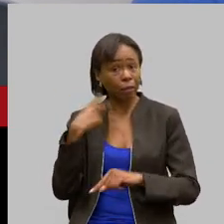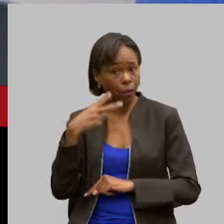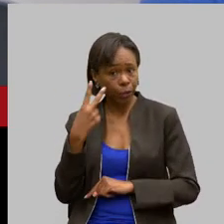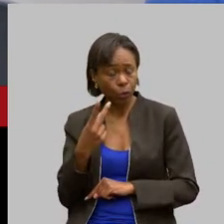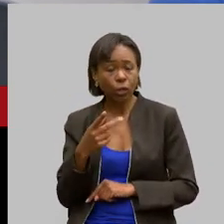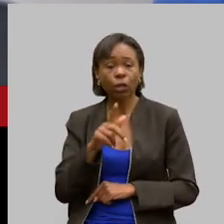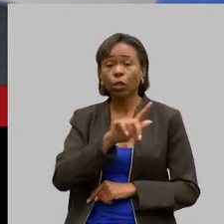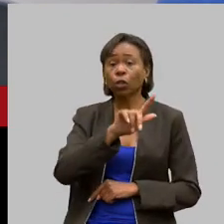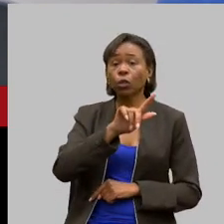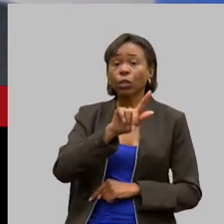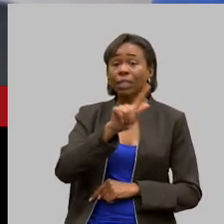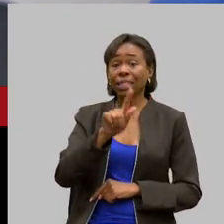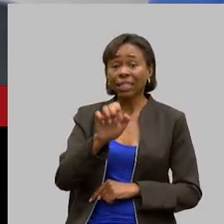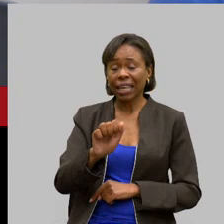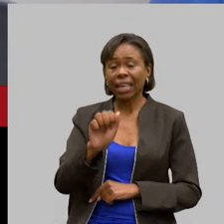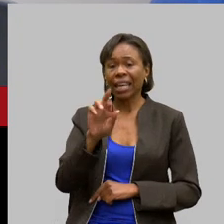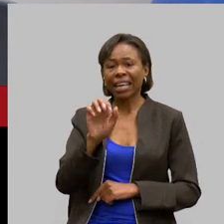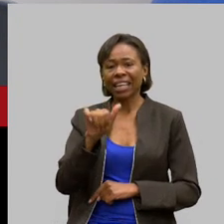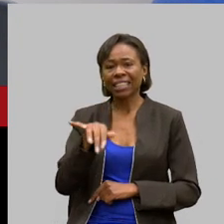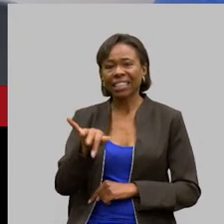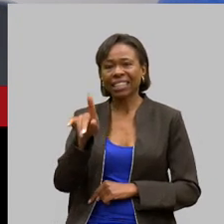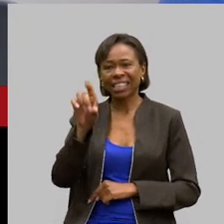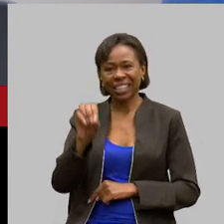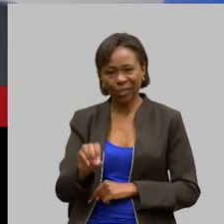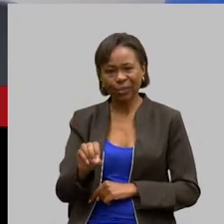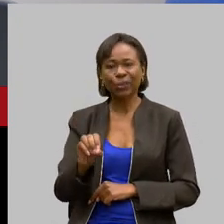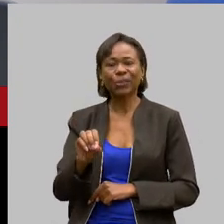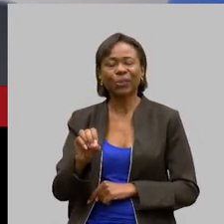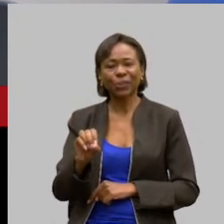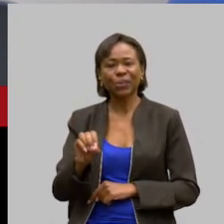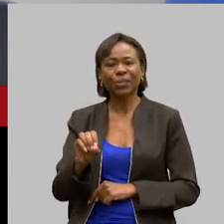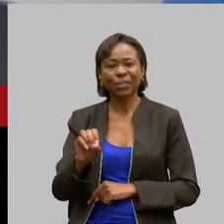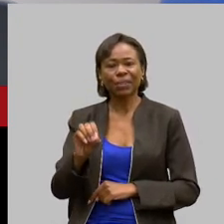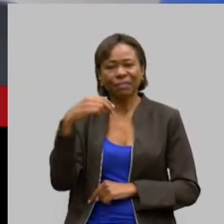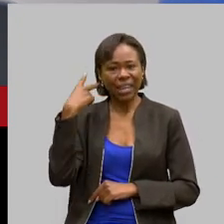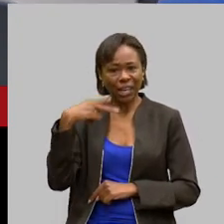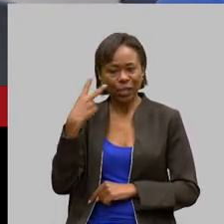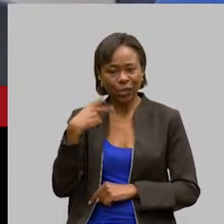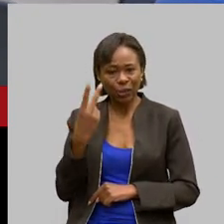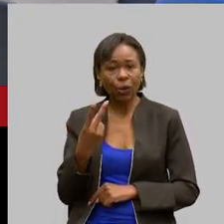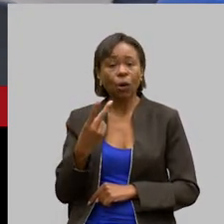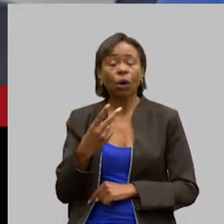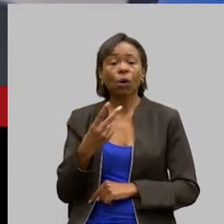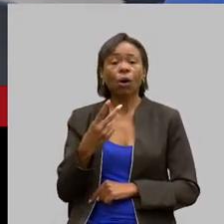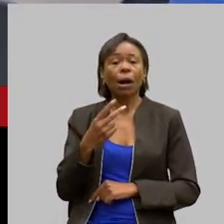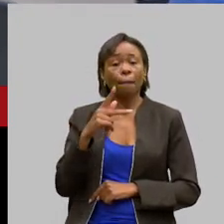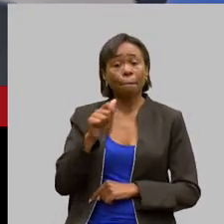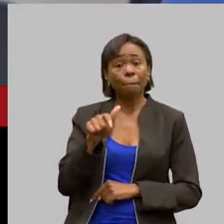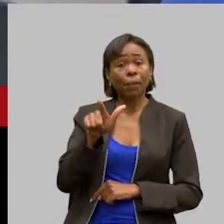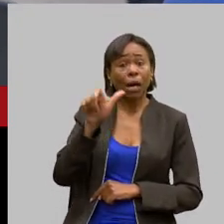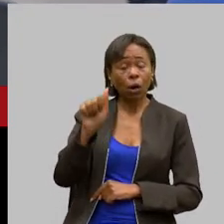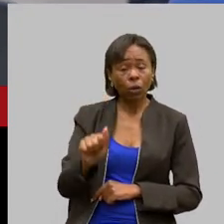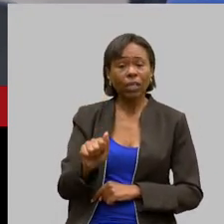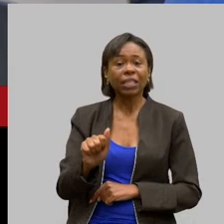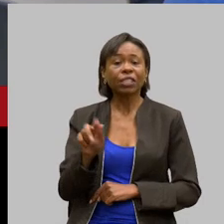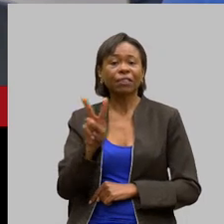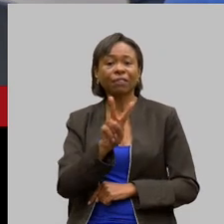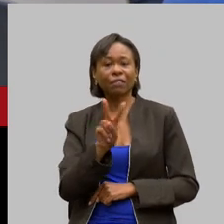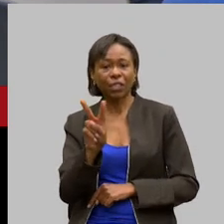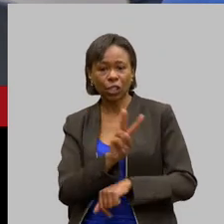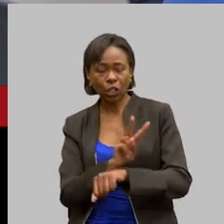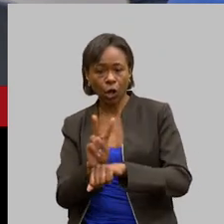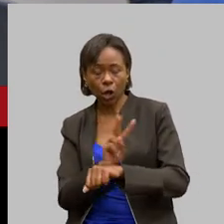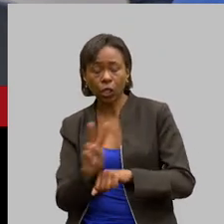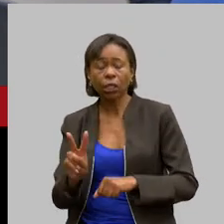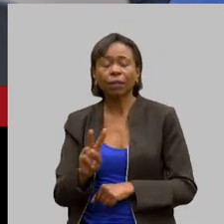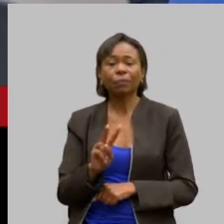Reinaldo vereador de Canaã amigo Zé Reinaldo a a Paula da aspas lá de Viçosa a Júlia vereadora